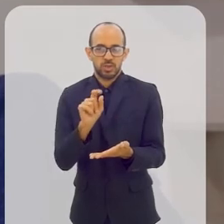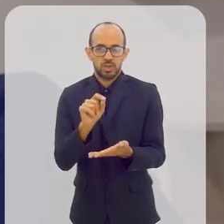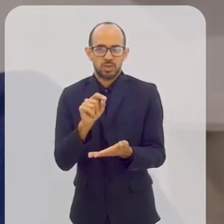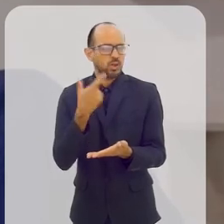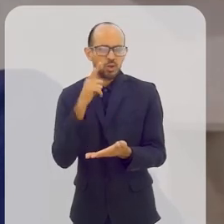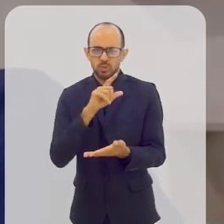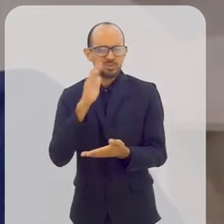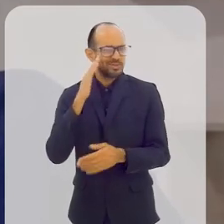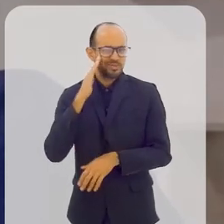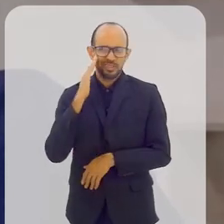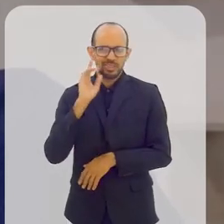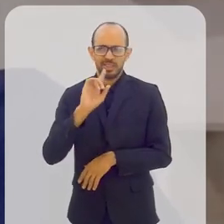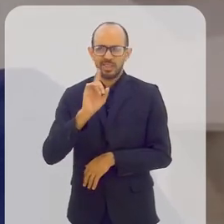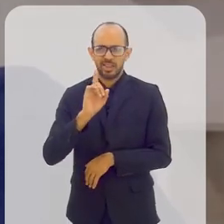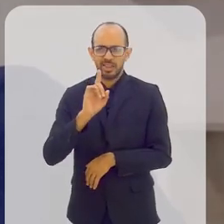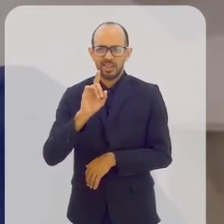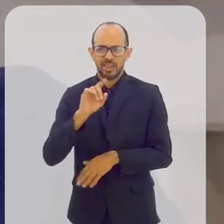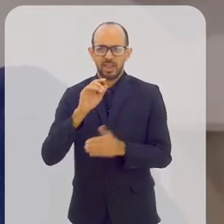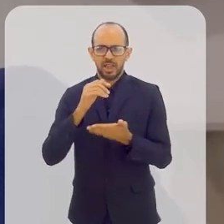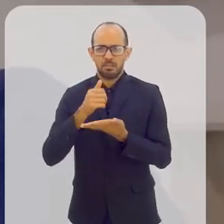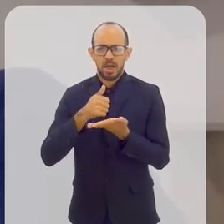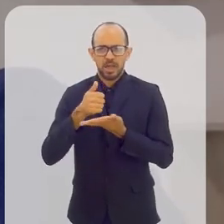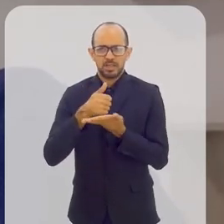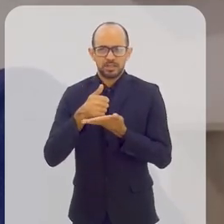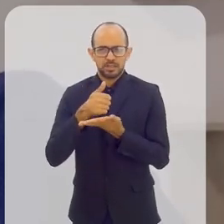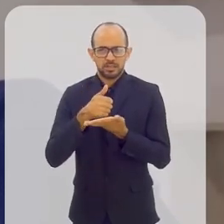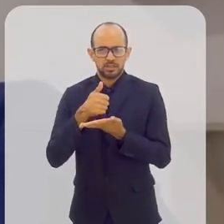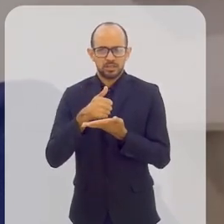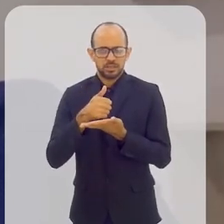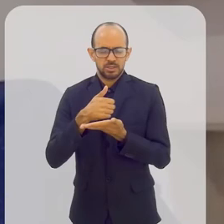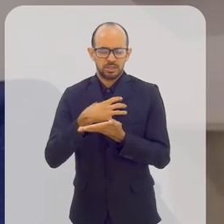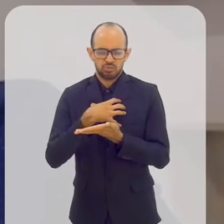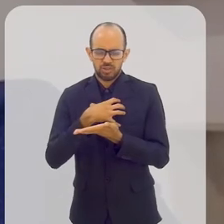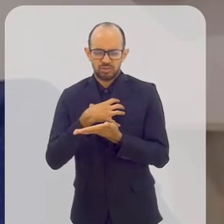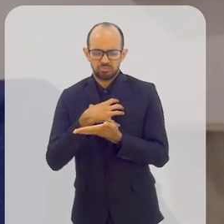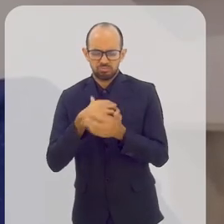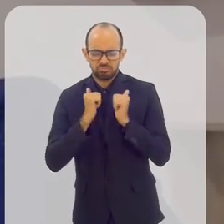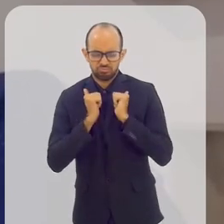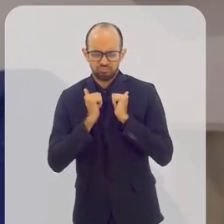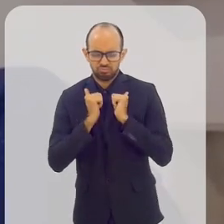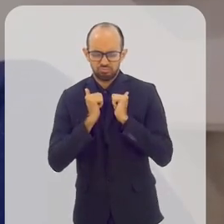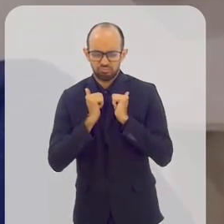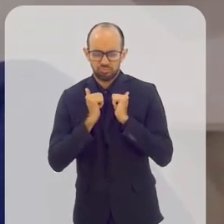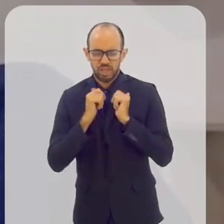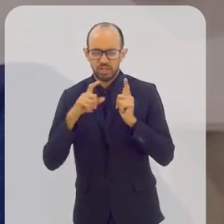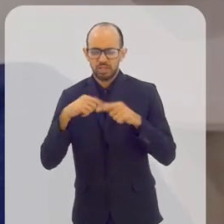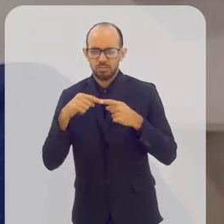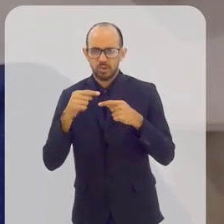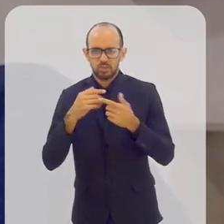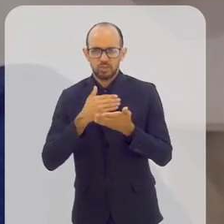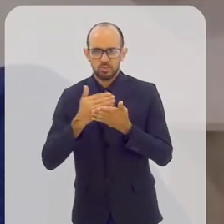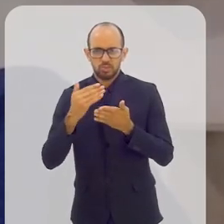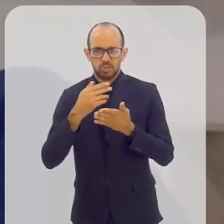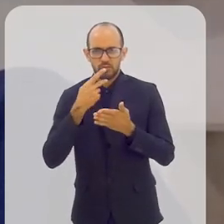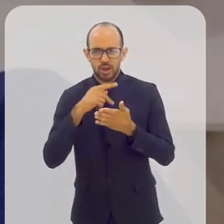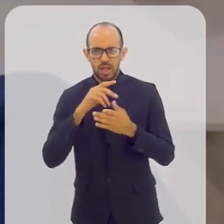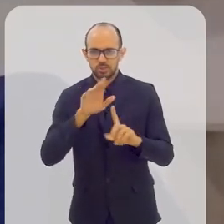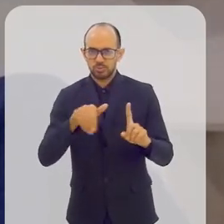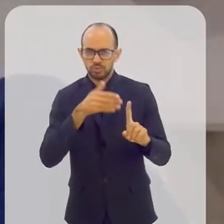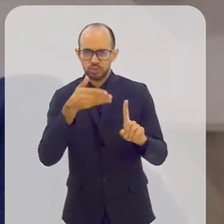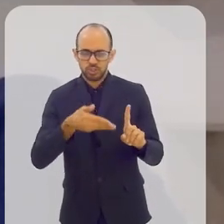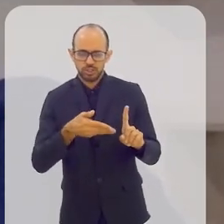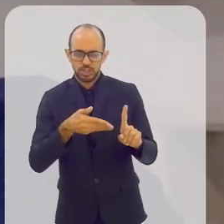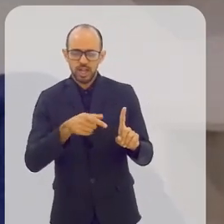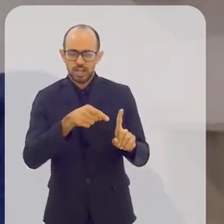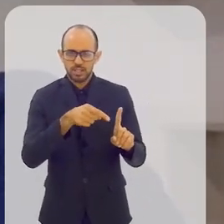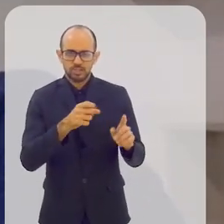não conseguiram entender a essência ainda e foram reativos. Depois, quando a gente começou a falar sobre